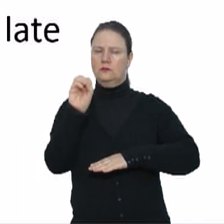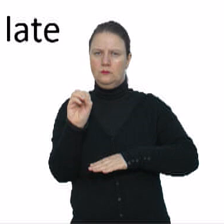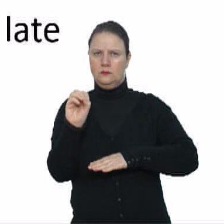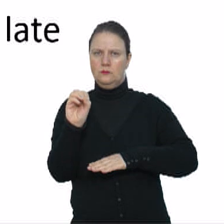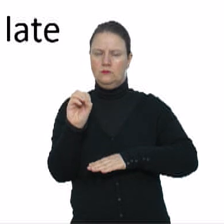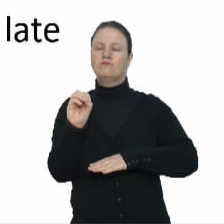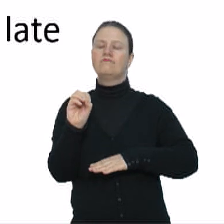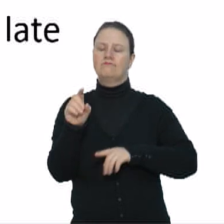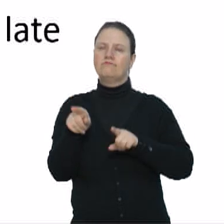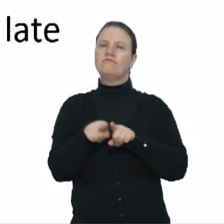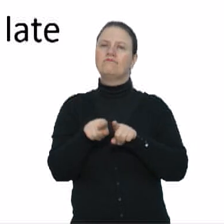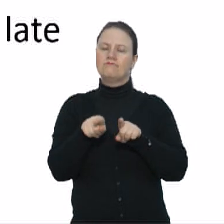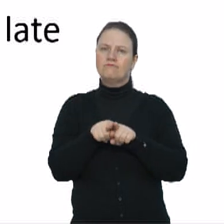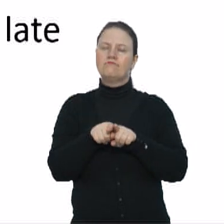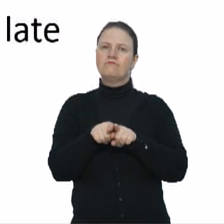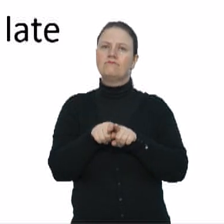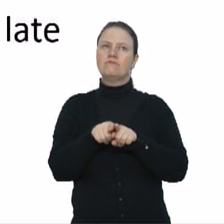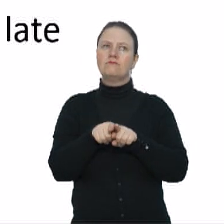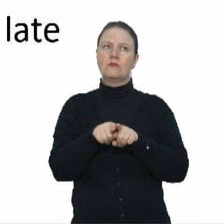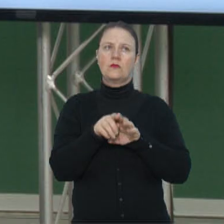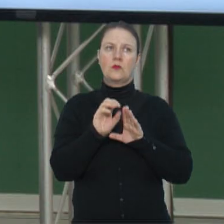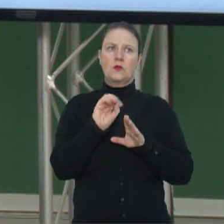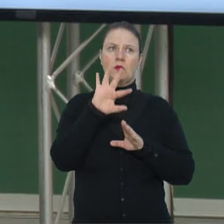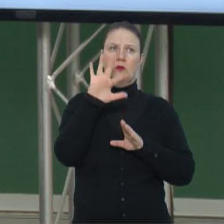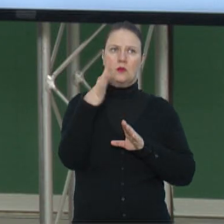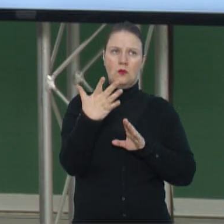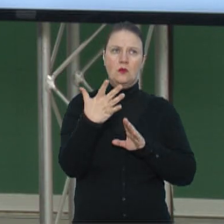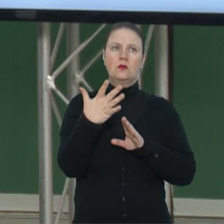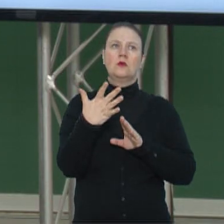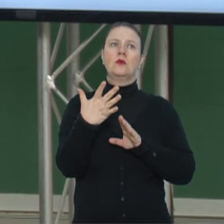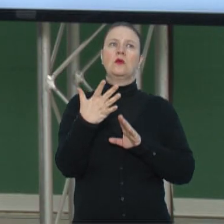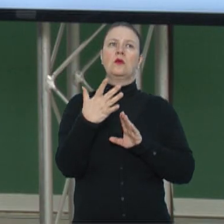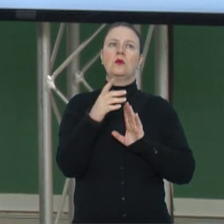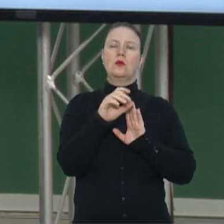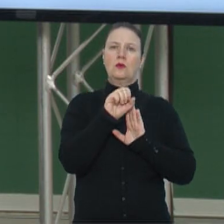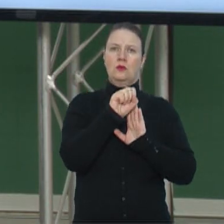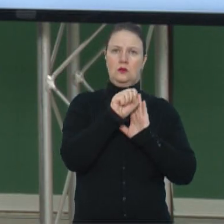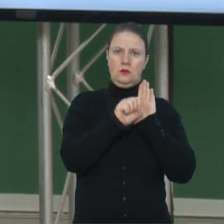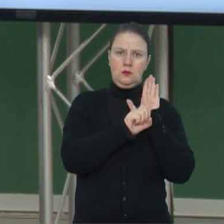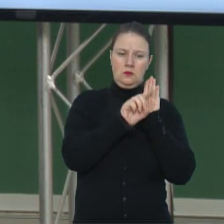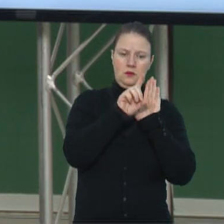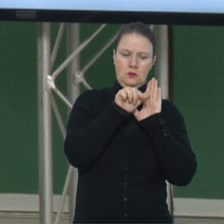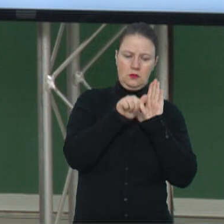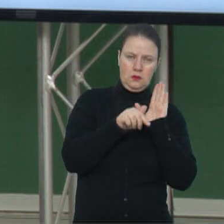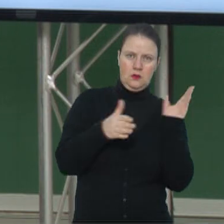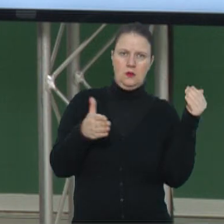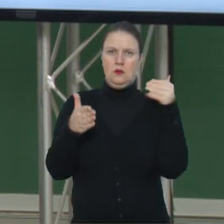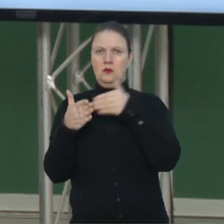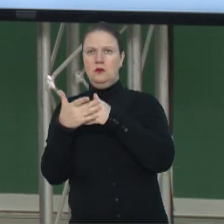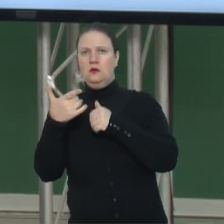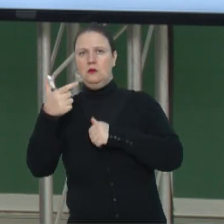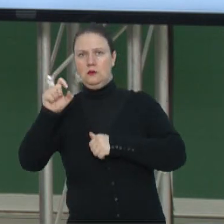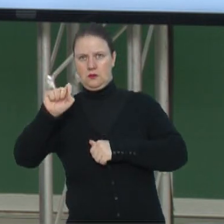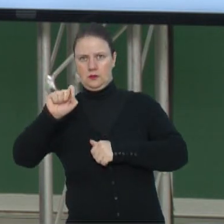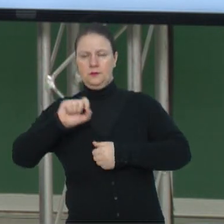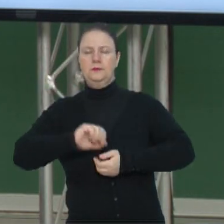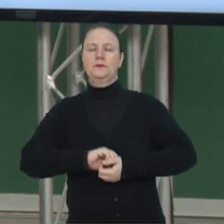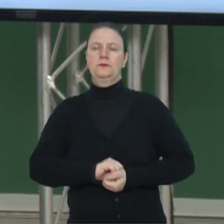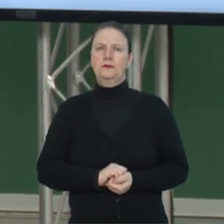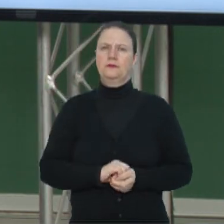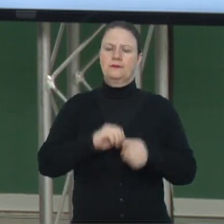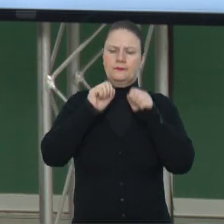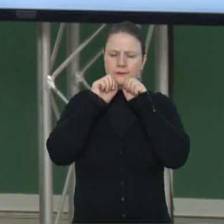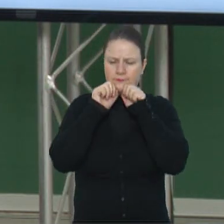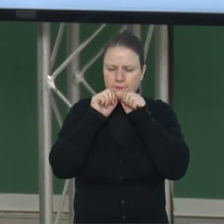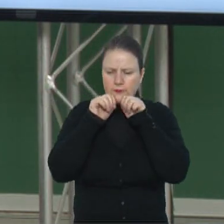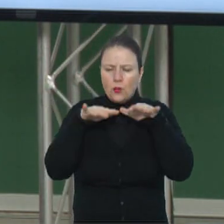20. Então assim, os britânicos tinham várias colônias, ela se espalhou rapidamente